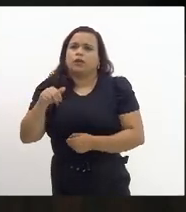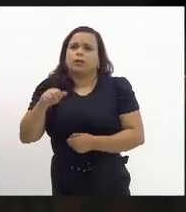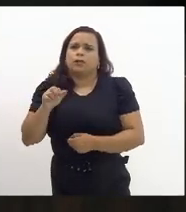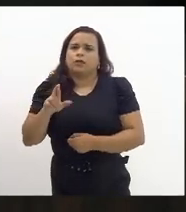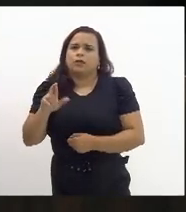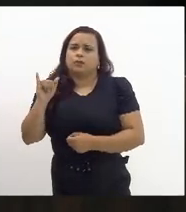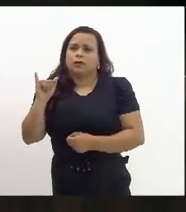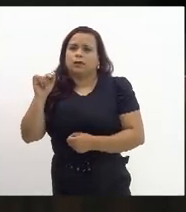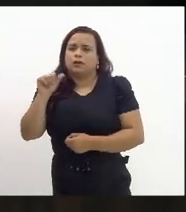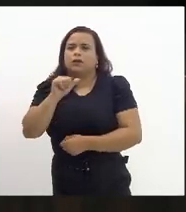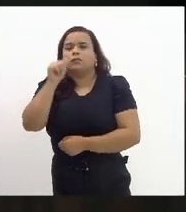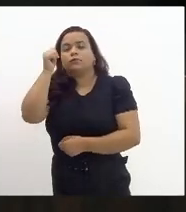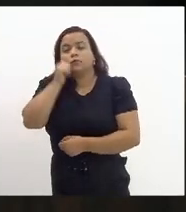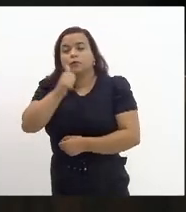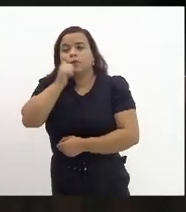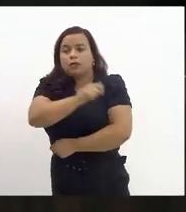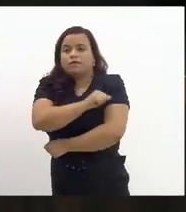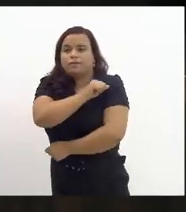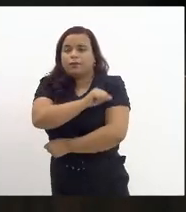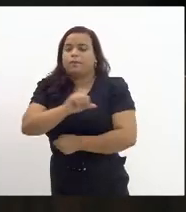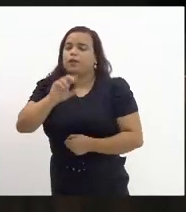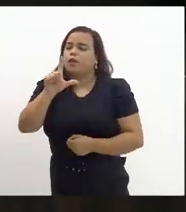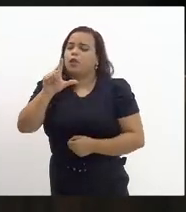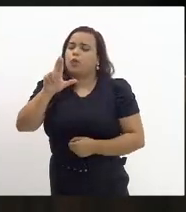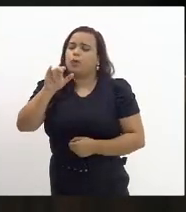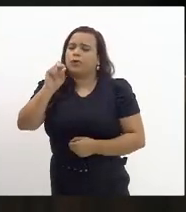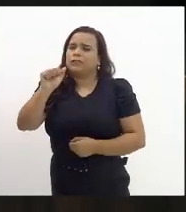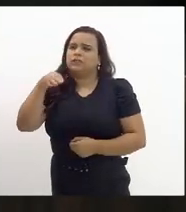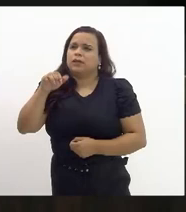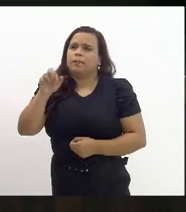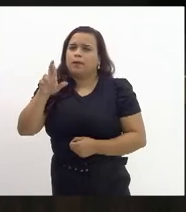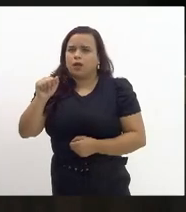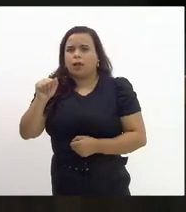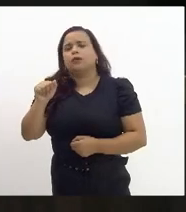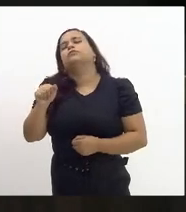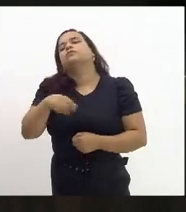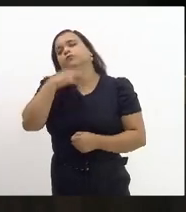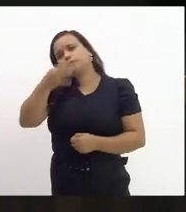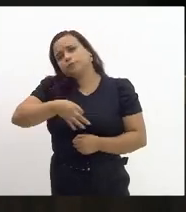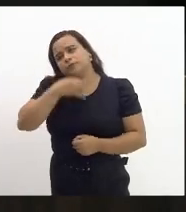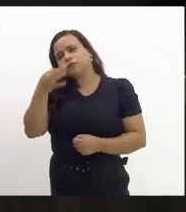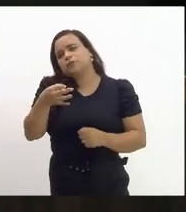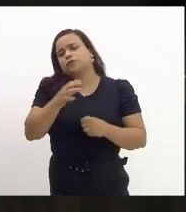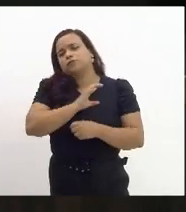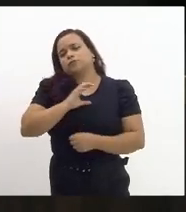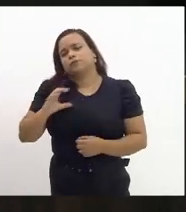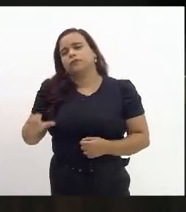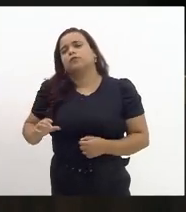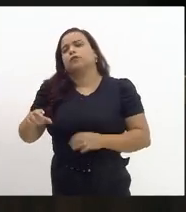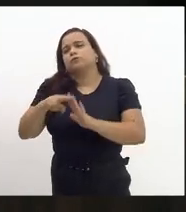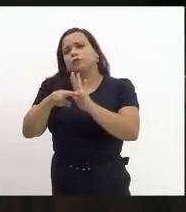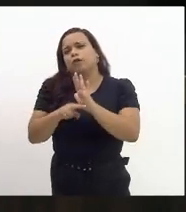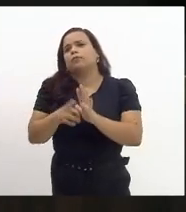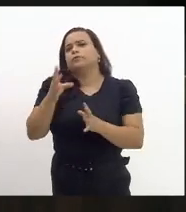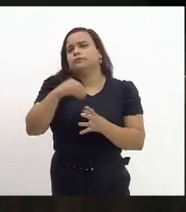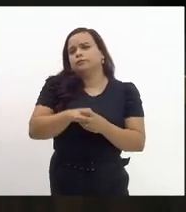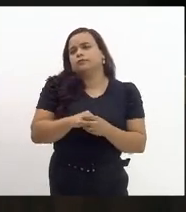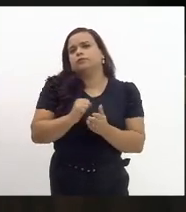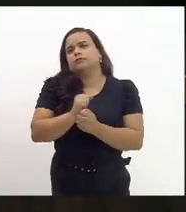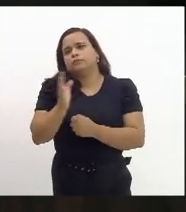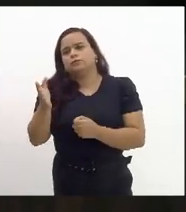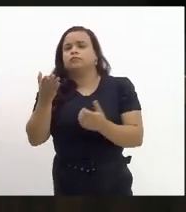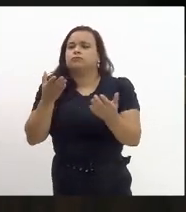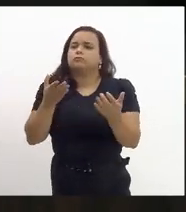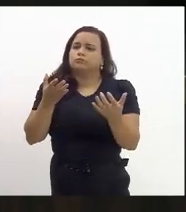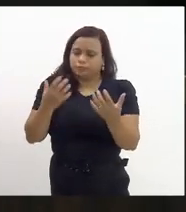enfermeira Luísa Mara Correia. Parecida à Comissão de Normas Internas e Proposição Externa, favorável, relator, deputado Rosenberg Reis. Em discussão,